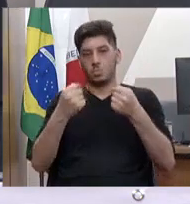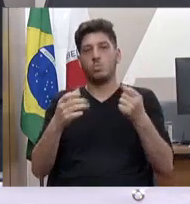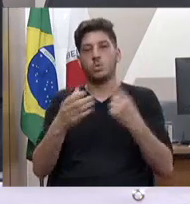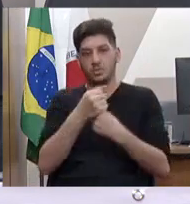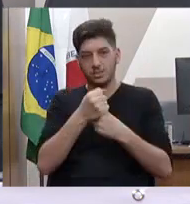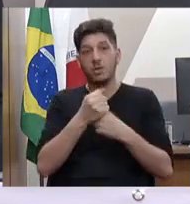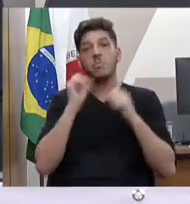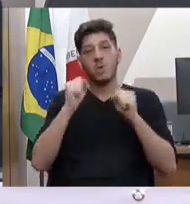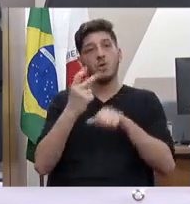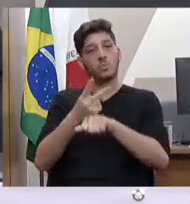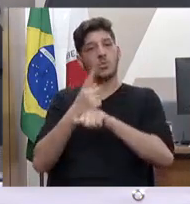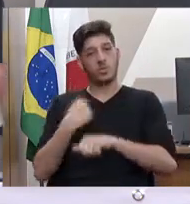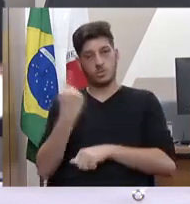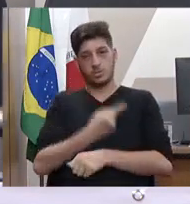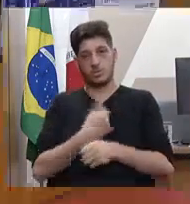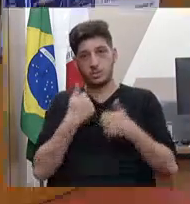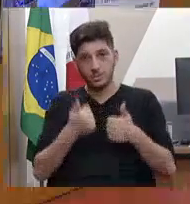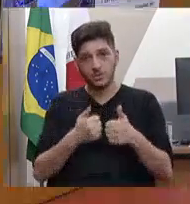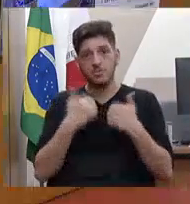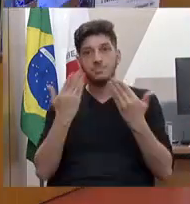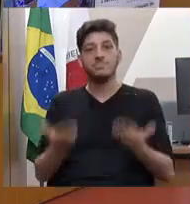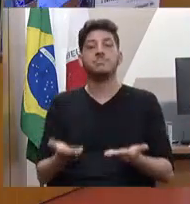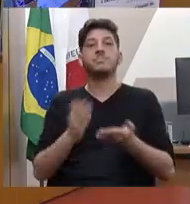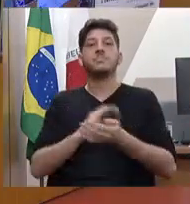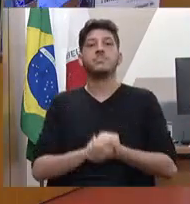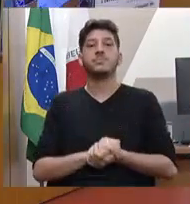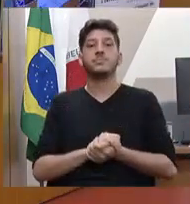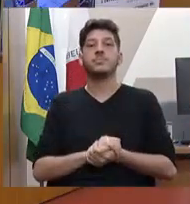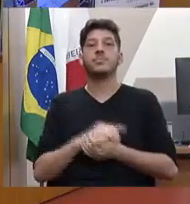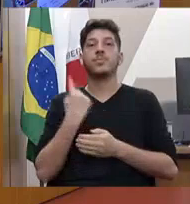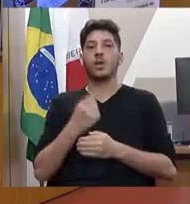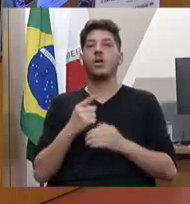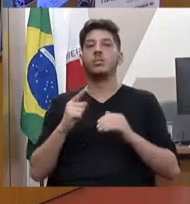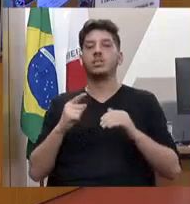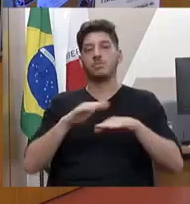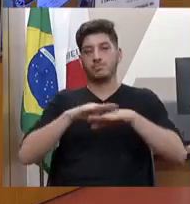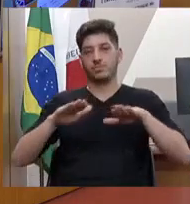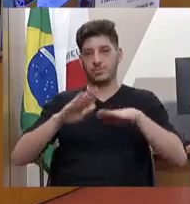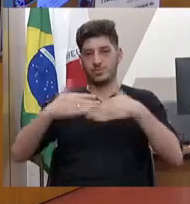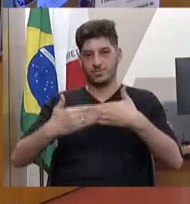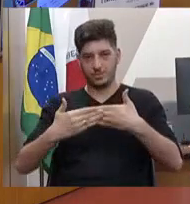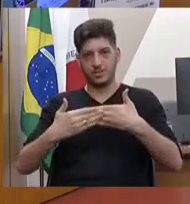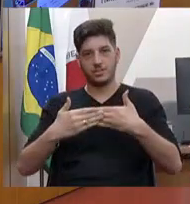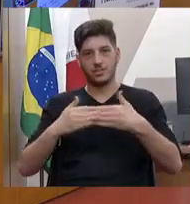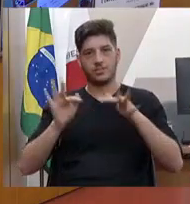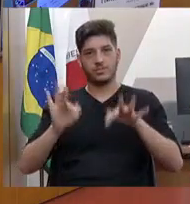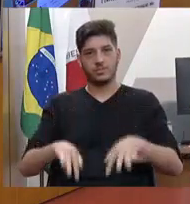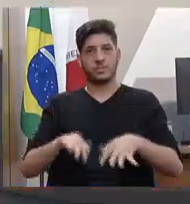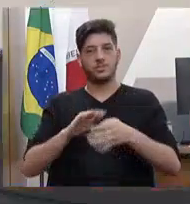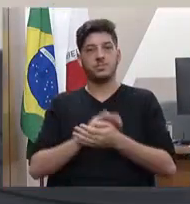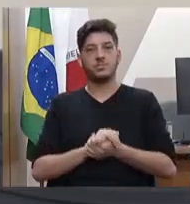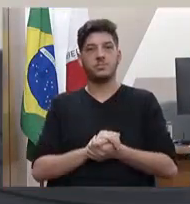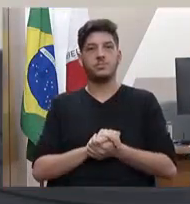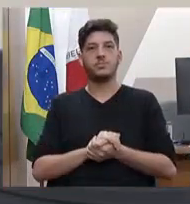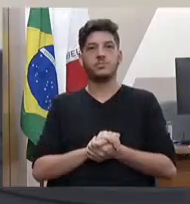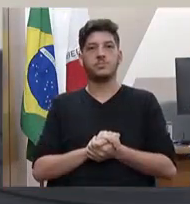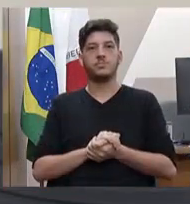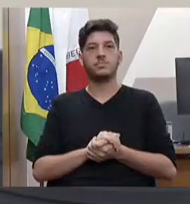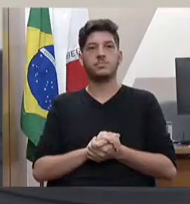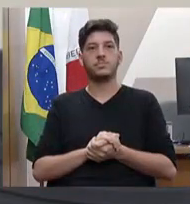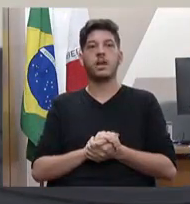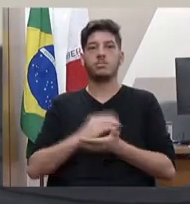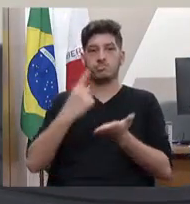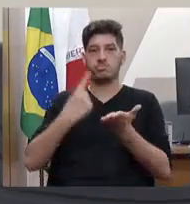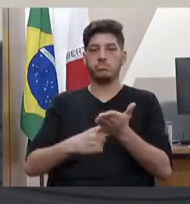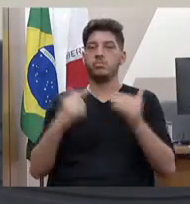procurar a gente viu o Marta e para a gente poder encerrar então tô dizendo tá gente comprida a